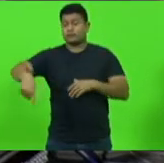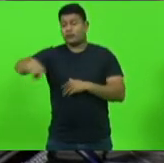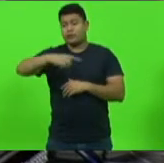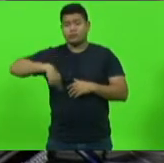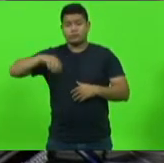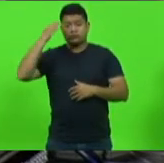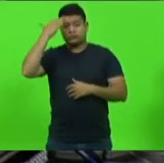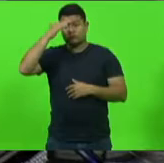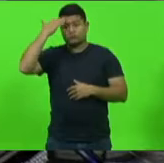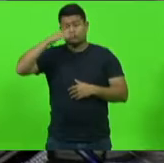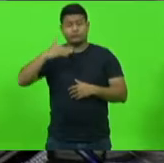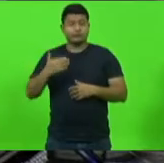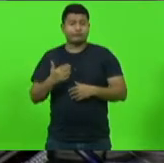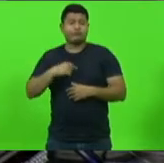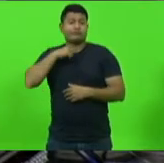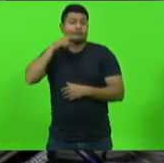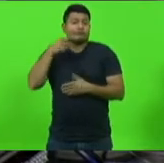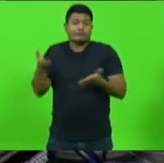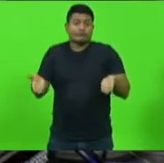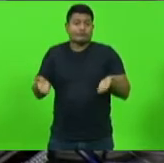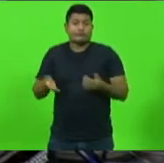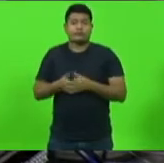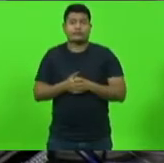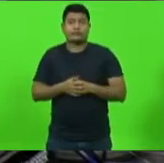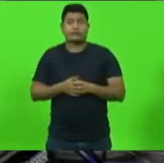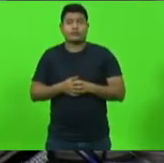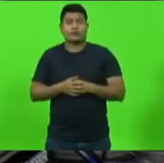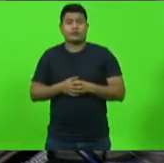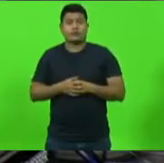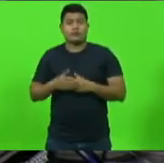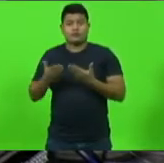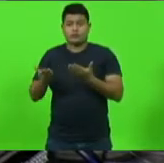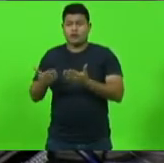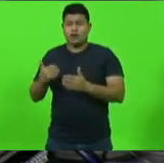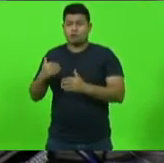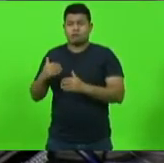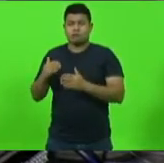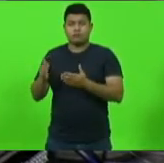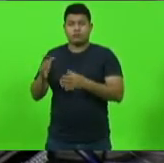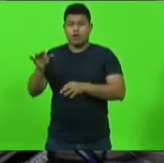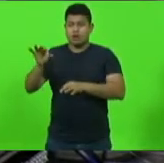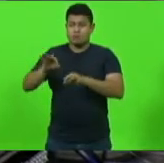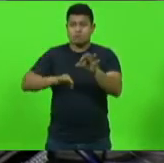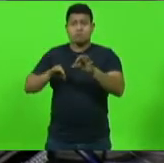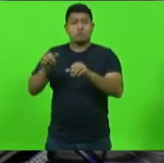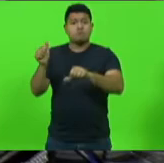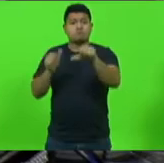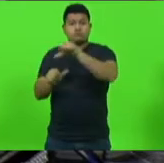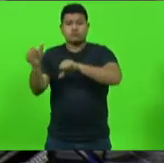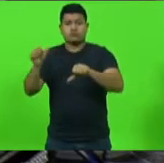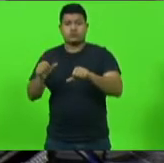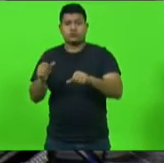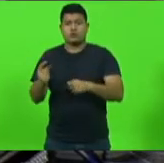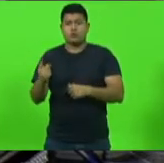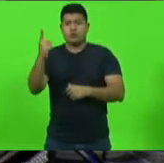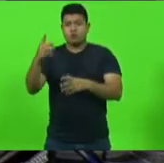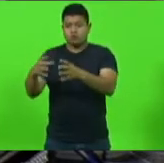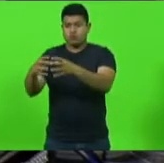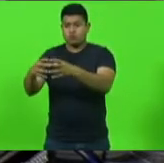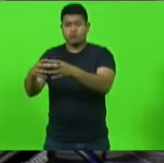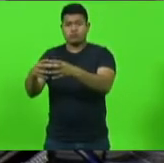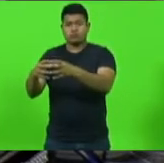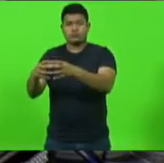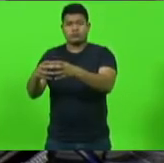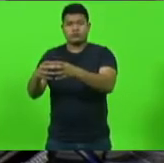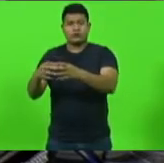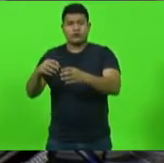entendem, que, ao mexer numa carreira, nós desequilibramos esse sistema que foi criado